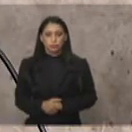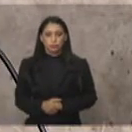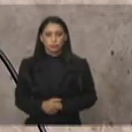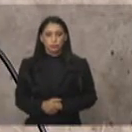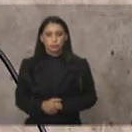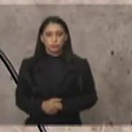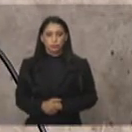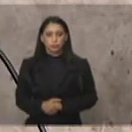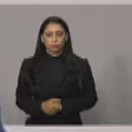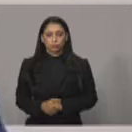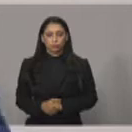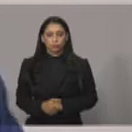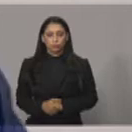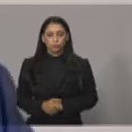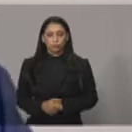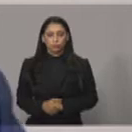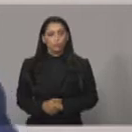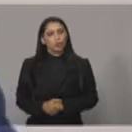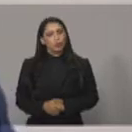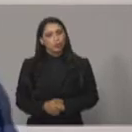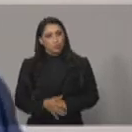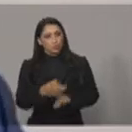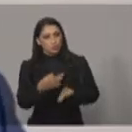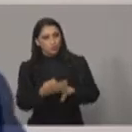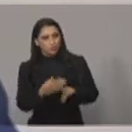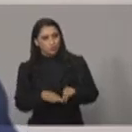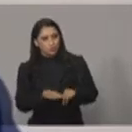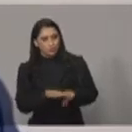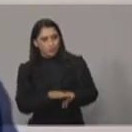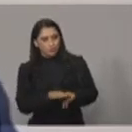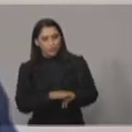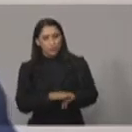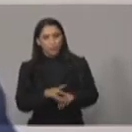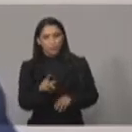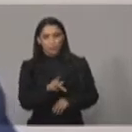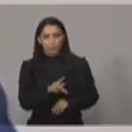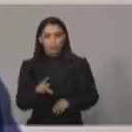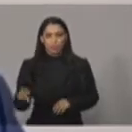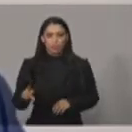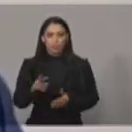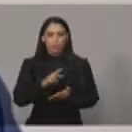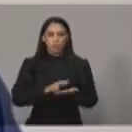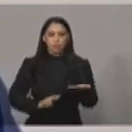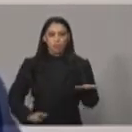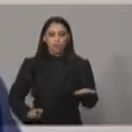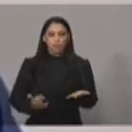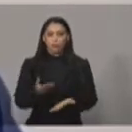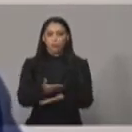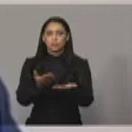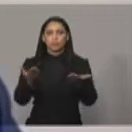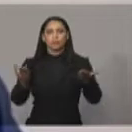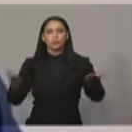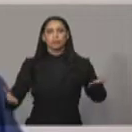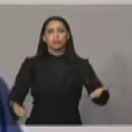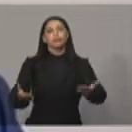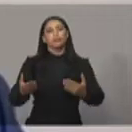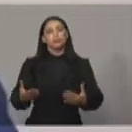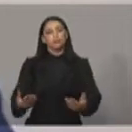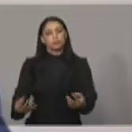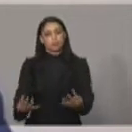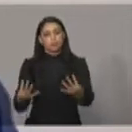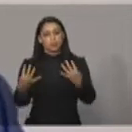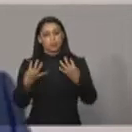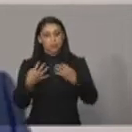Vossa Excelência, senhor ministro-presidente, eminente relator, ministras e ministros, todas e todos que nos assistem aqui,